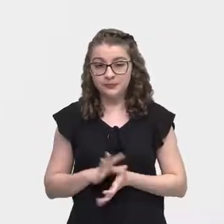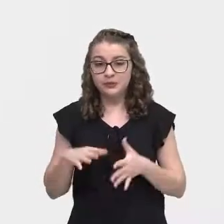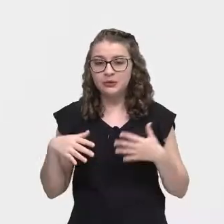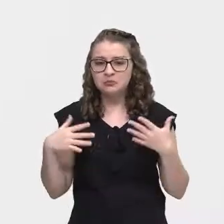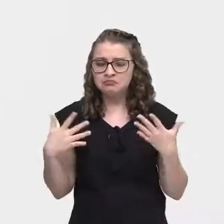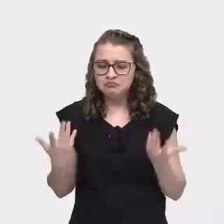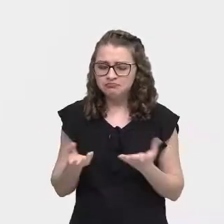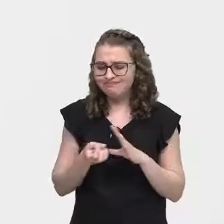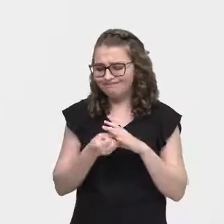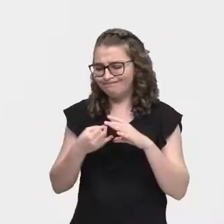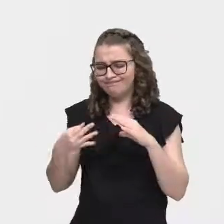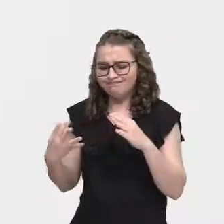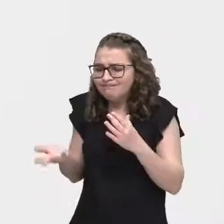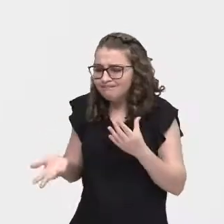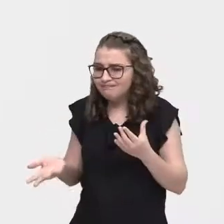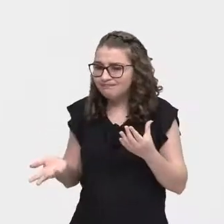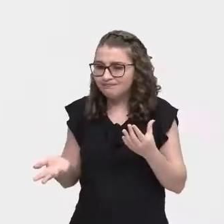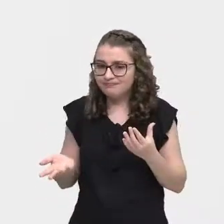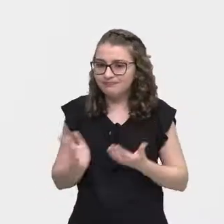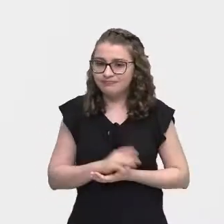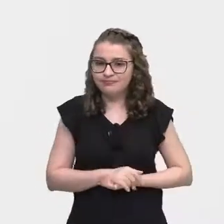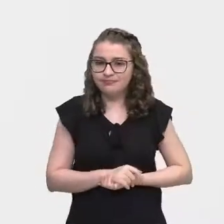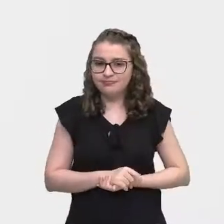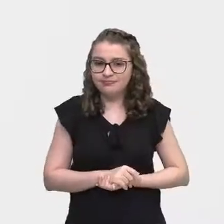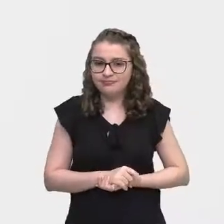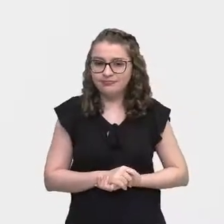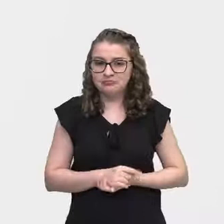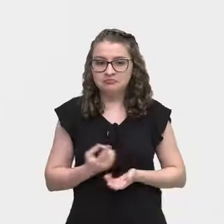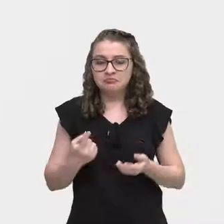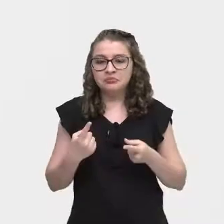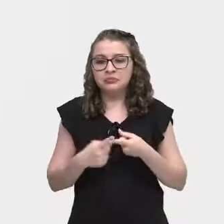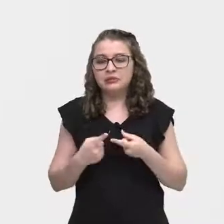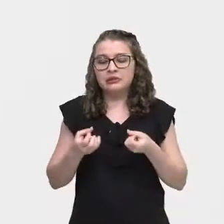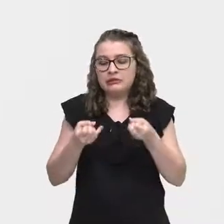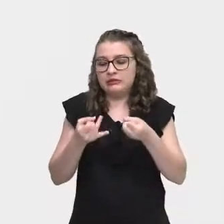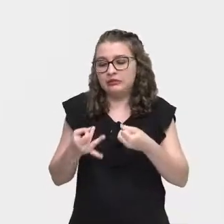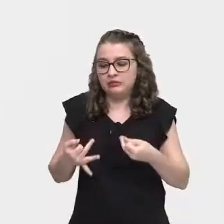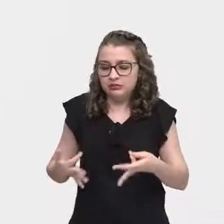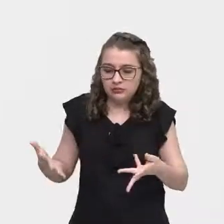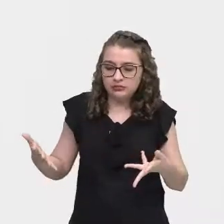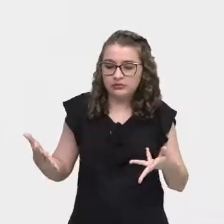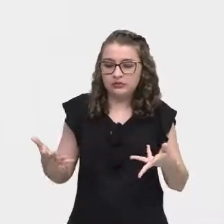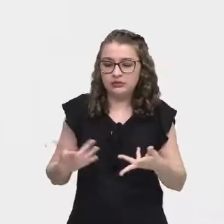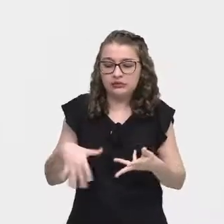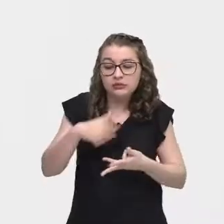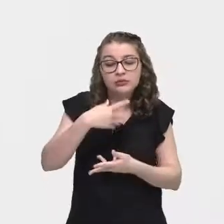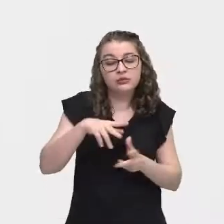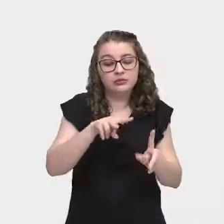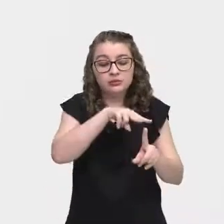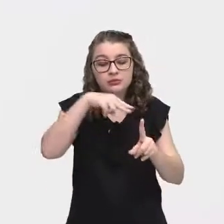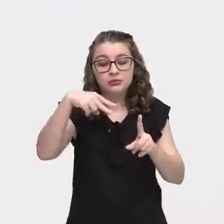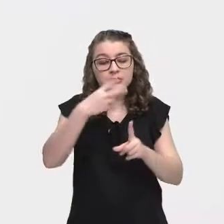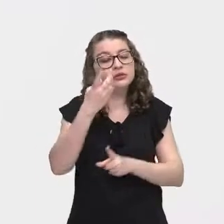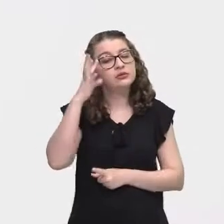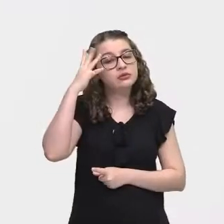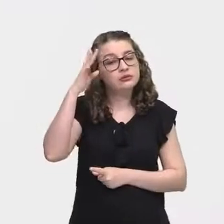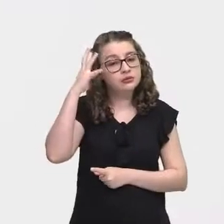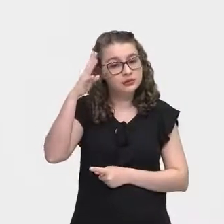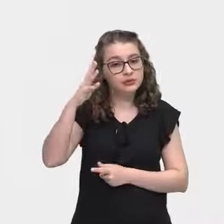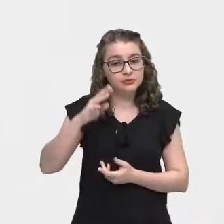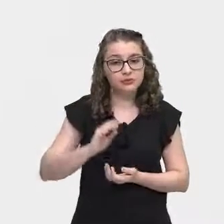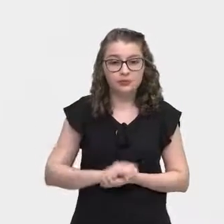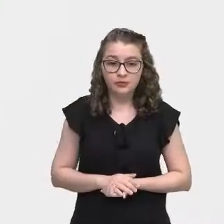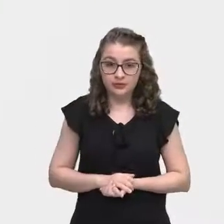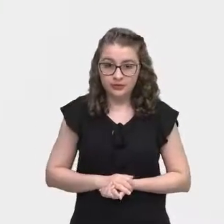essas características? Por que que nós podemos falar sobre elas do ponto de vista filosófico? Então